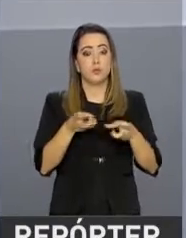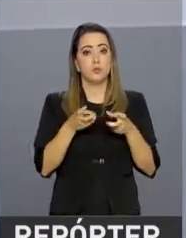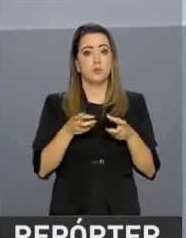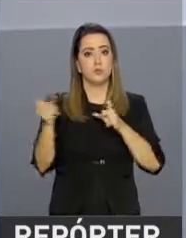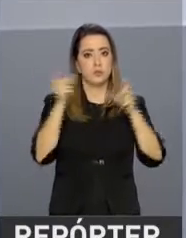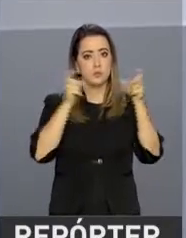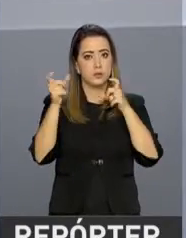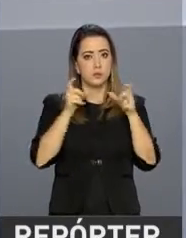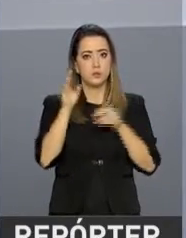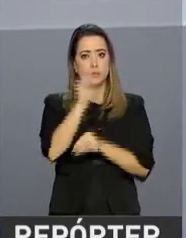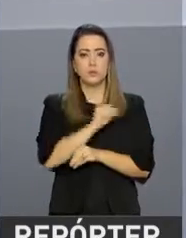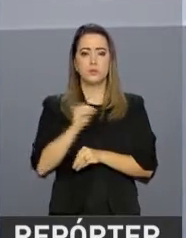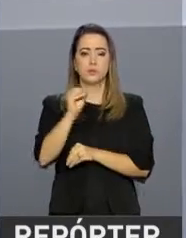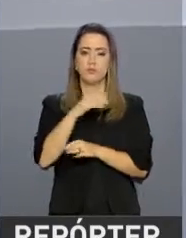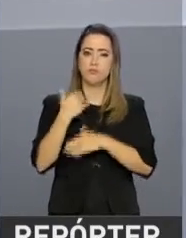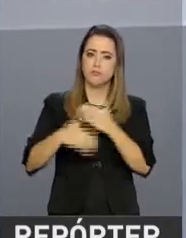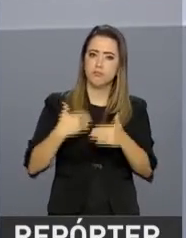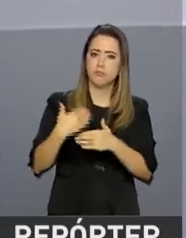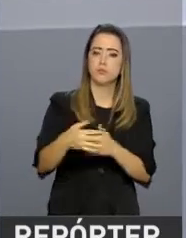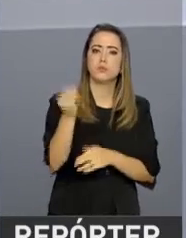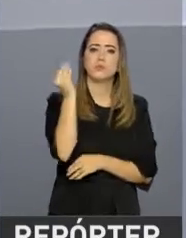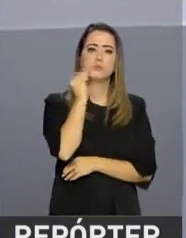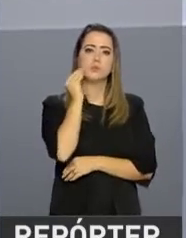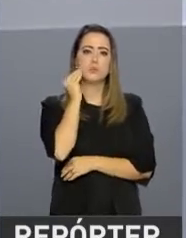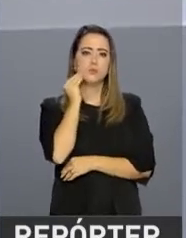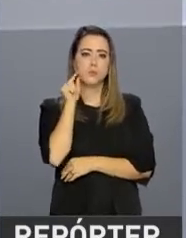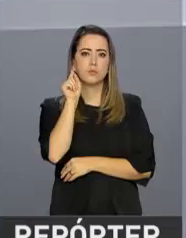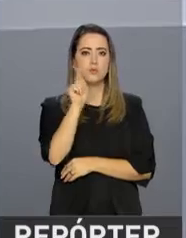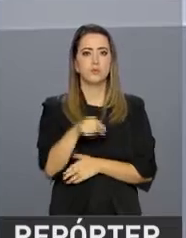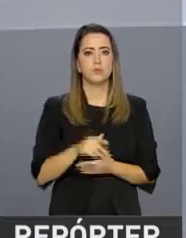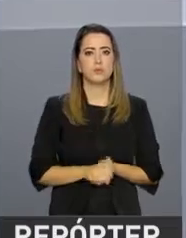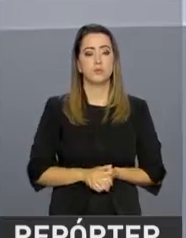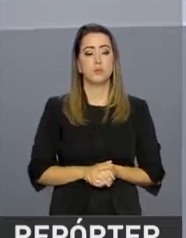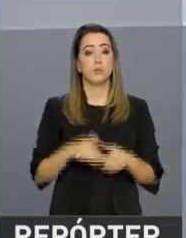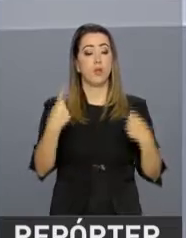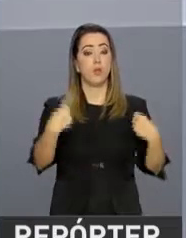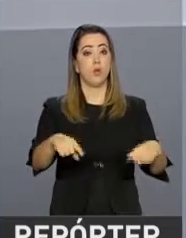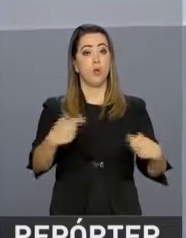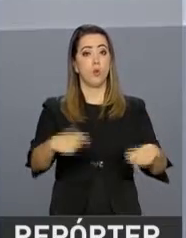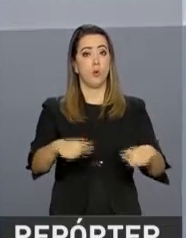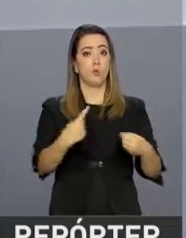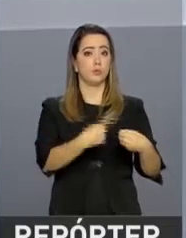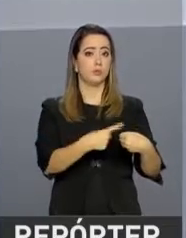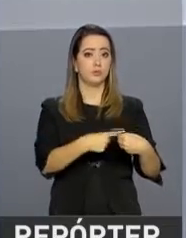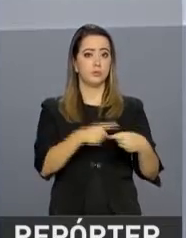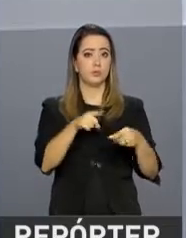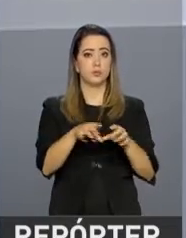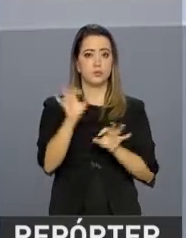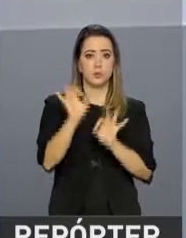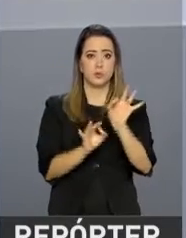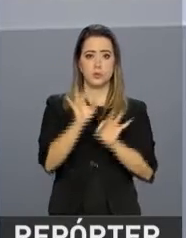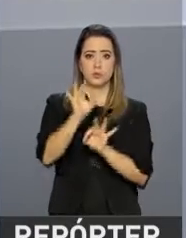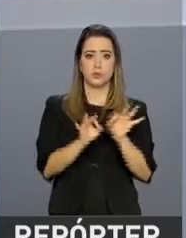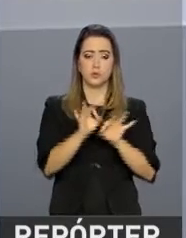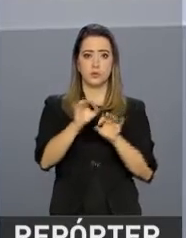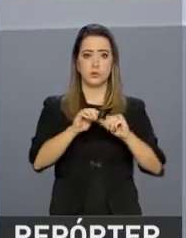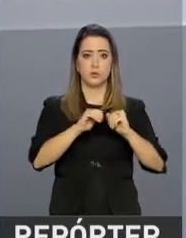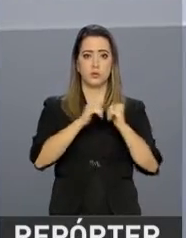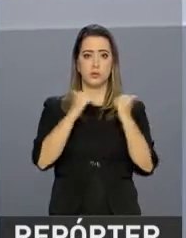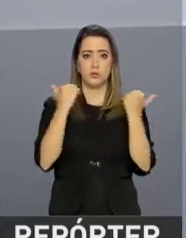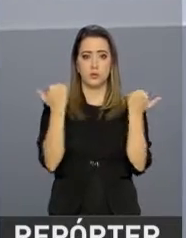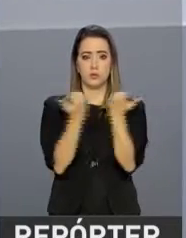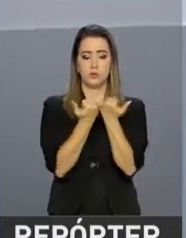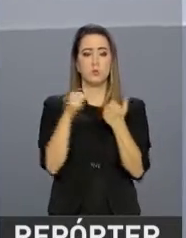é despertar o interesse pela sustentabilidade por meio de experiências é a vila cidadã que será montada no estádio mané garrincha